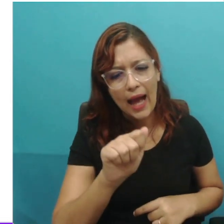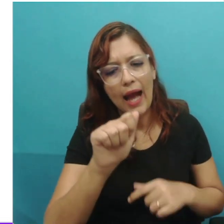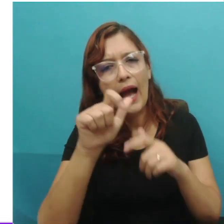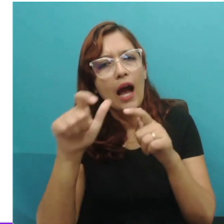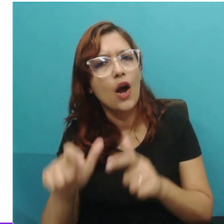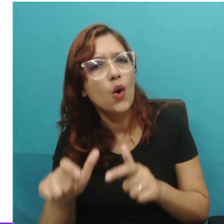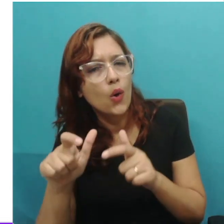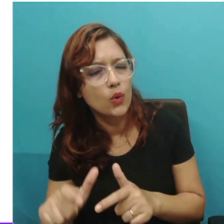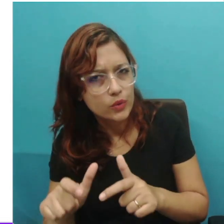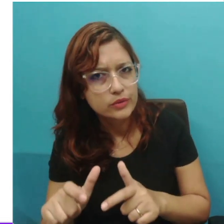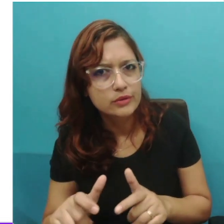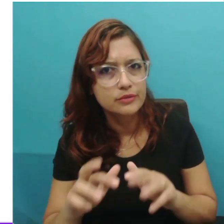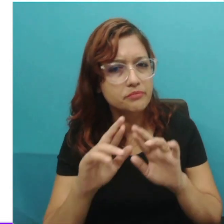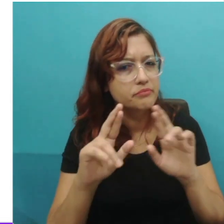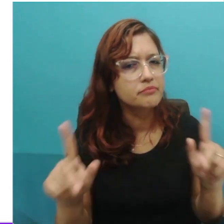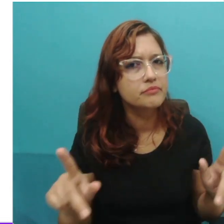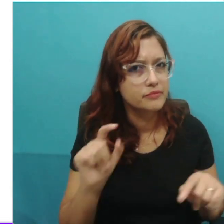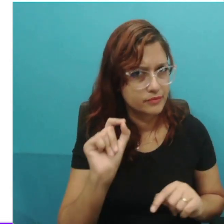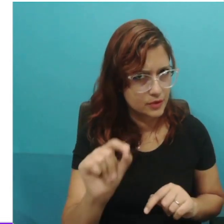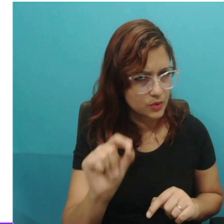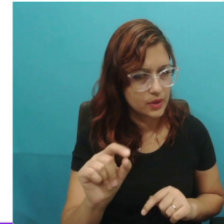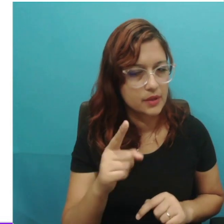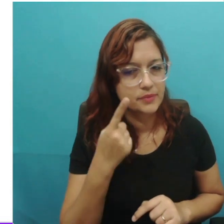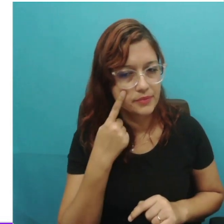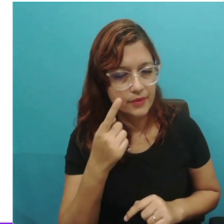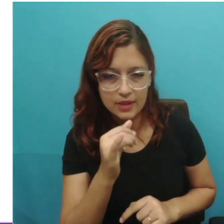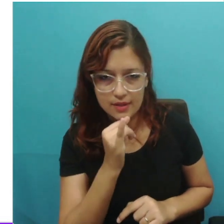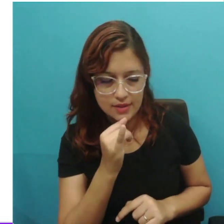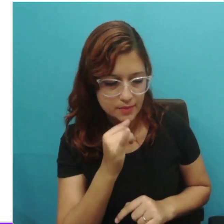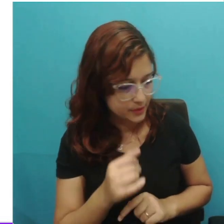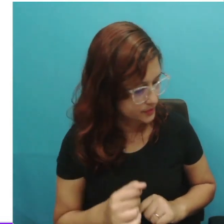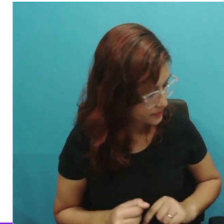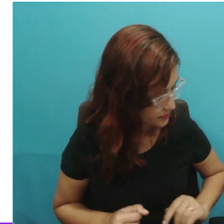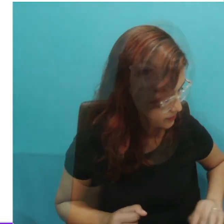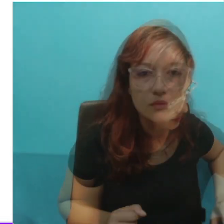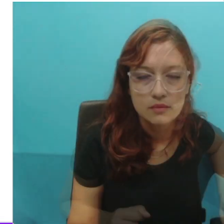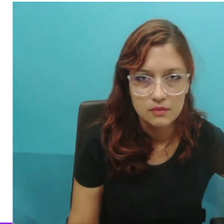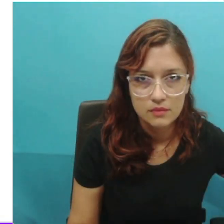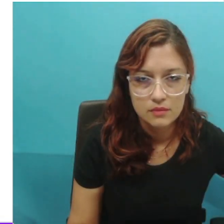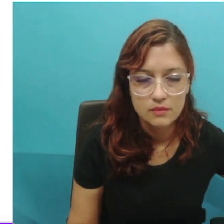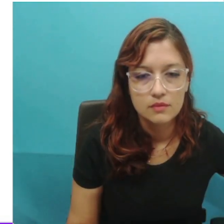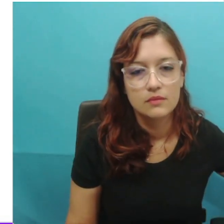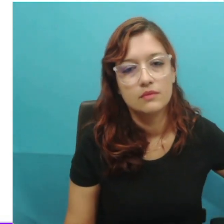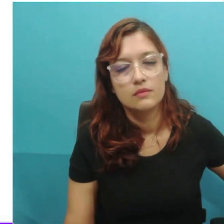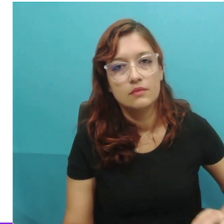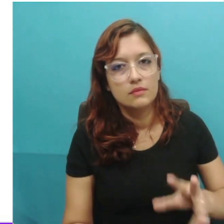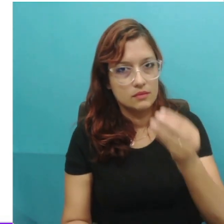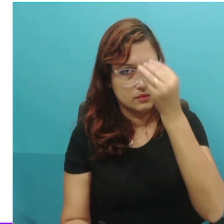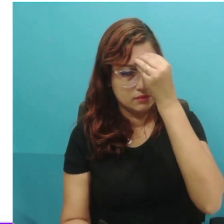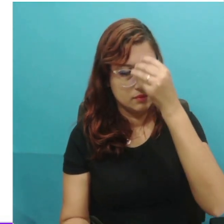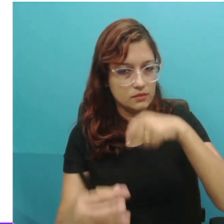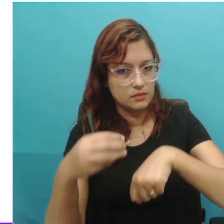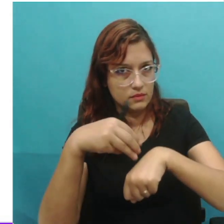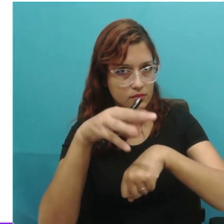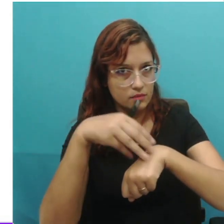Onde e aonde. Qual é a diferença?